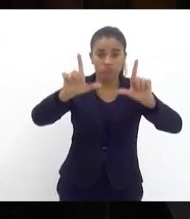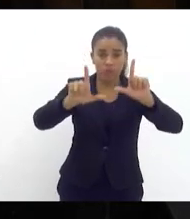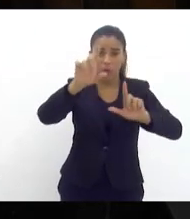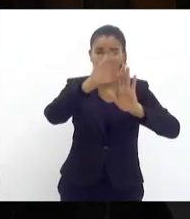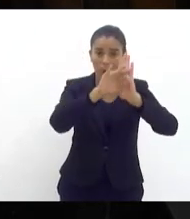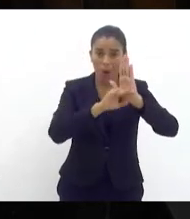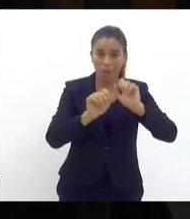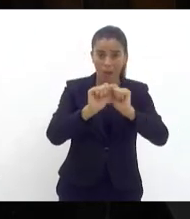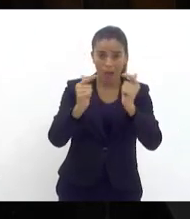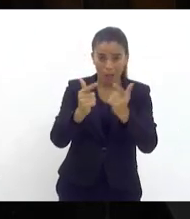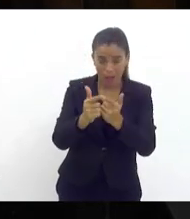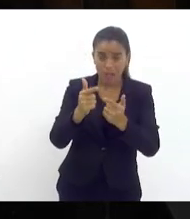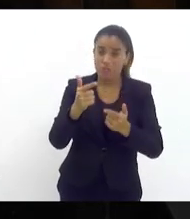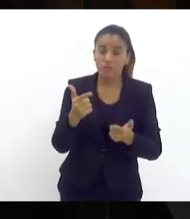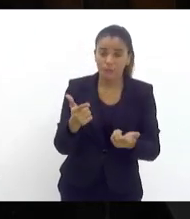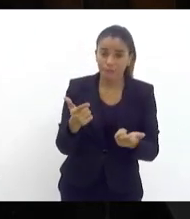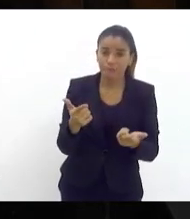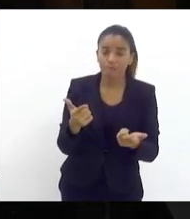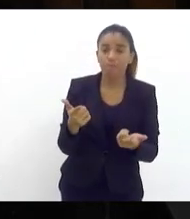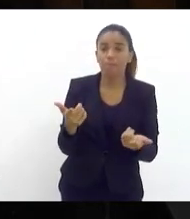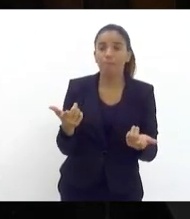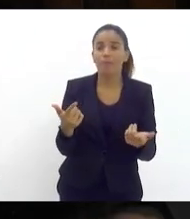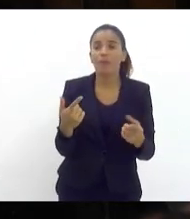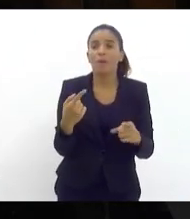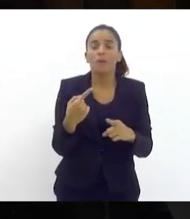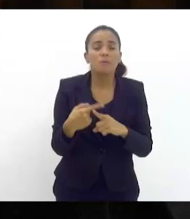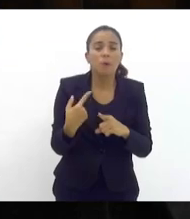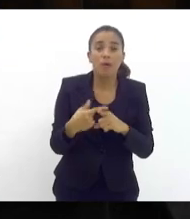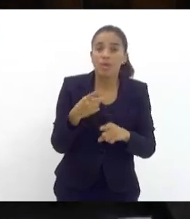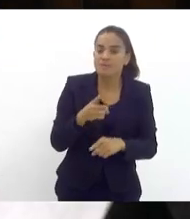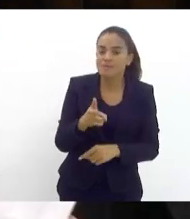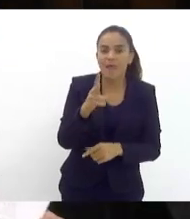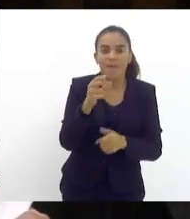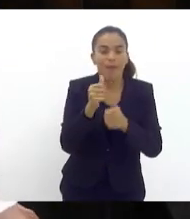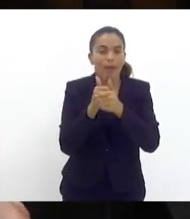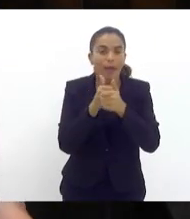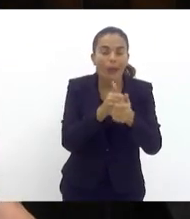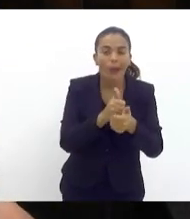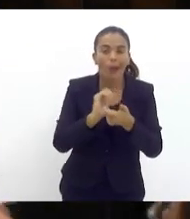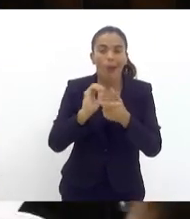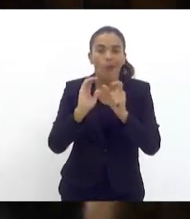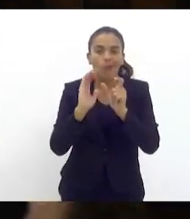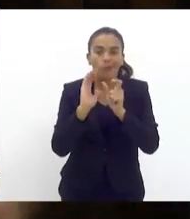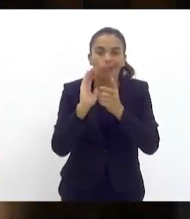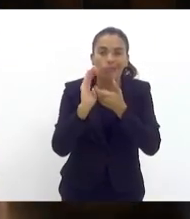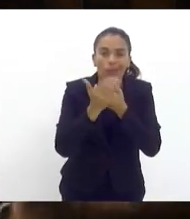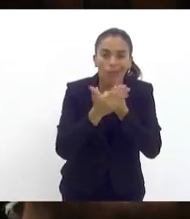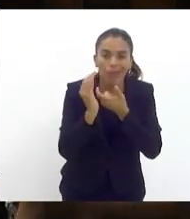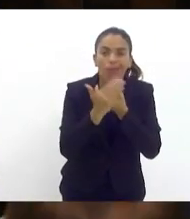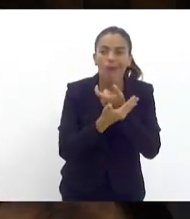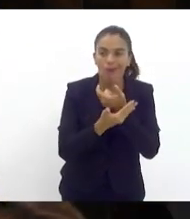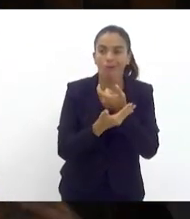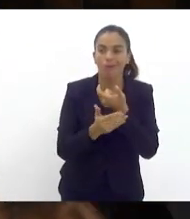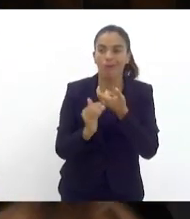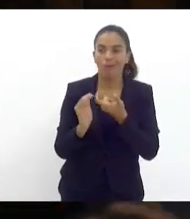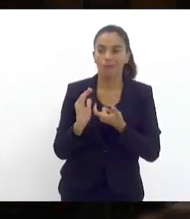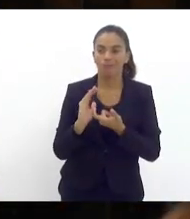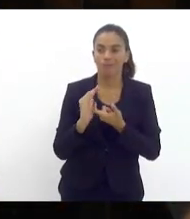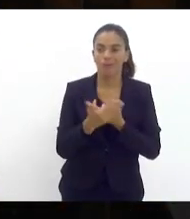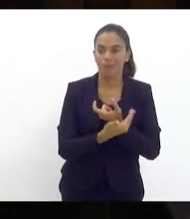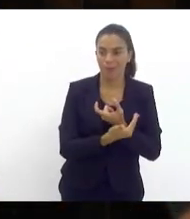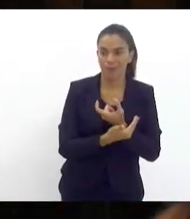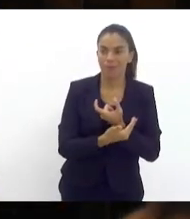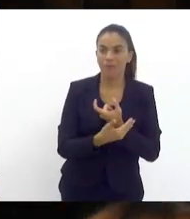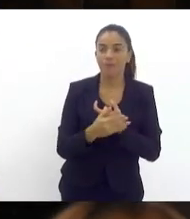porque está sempre ligados nos termos né nos termos que